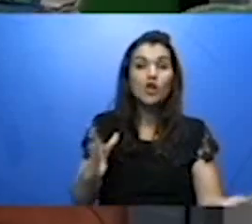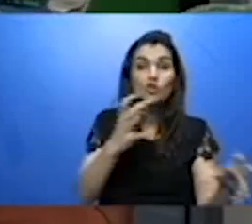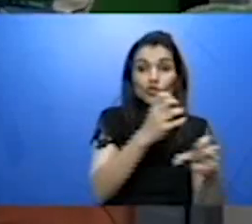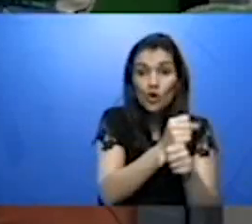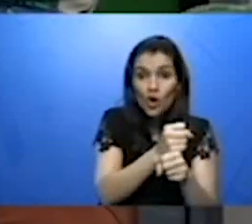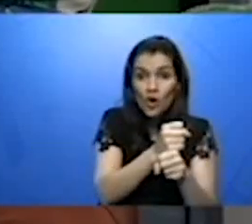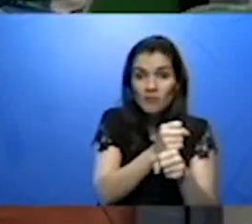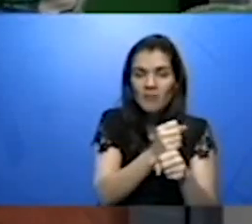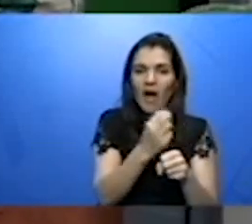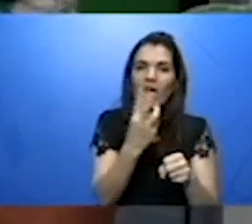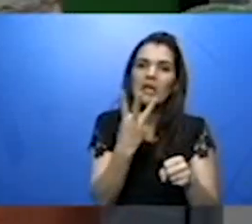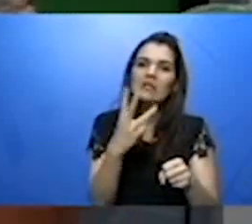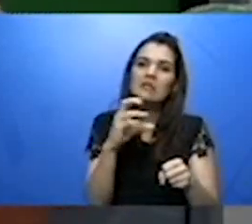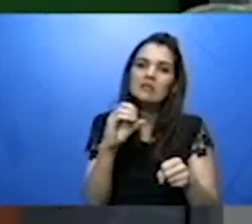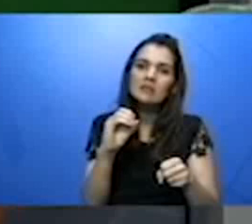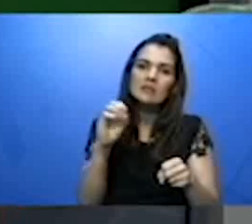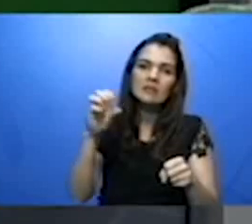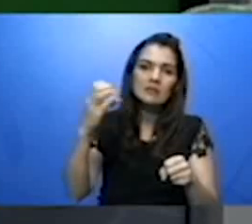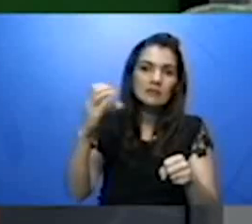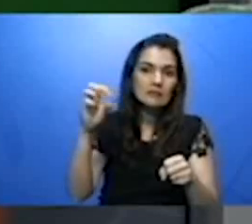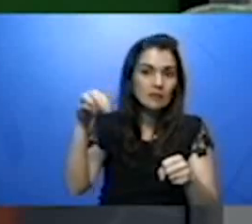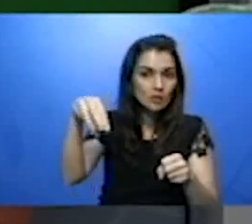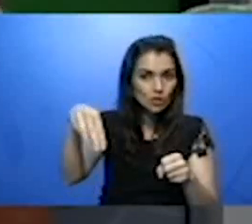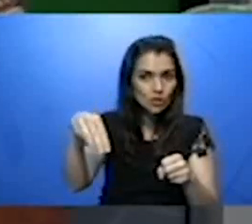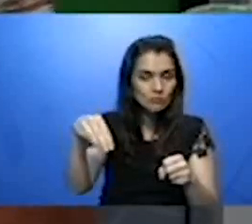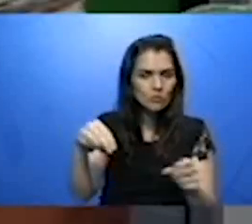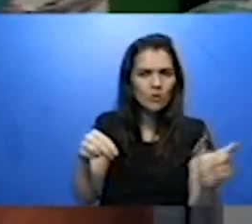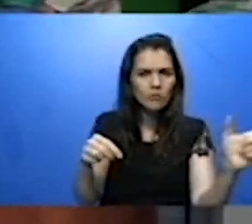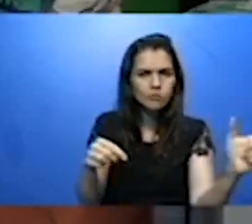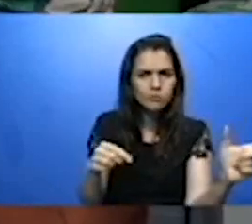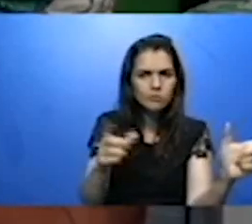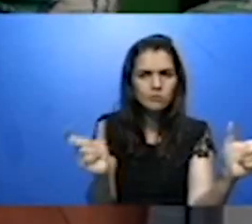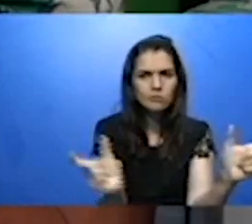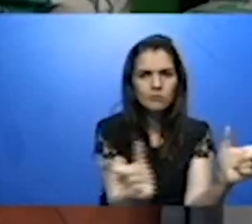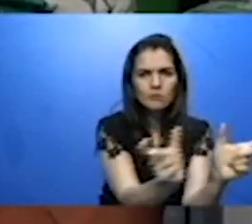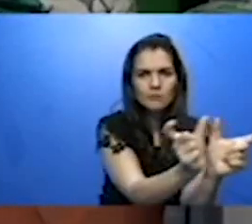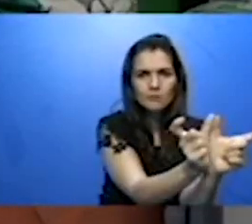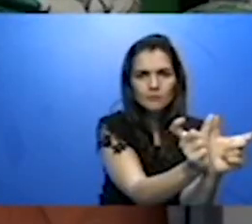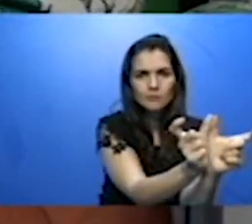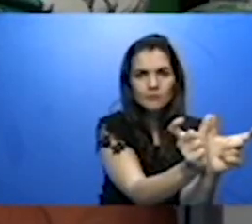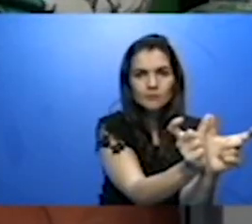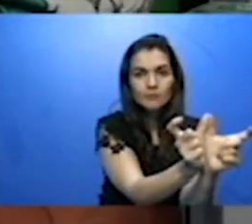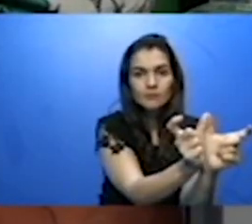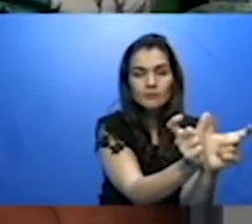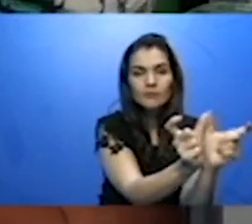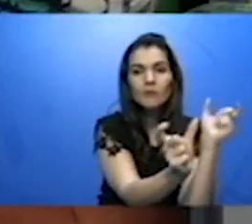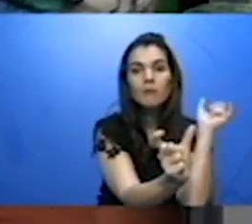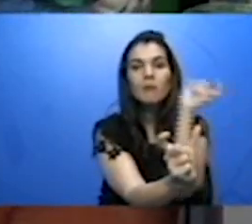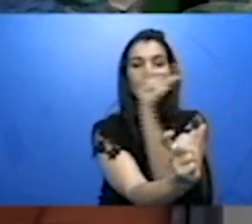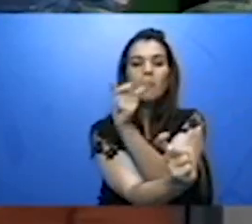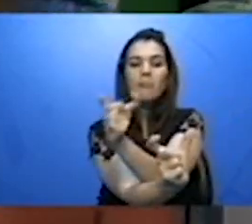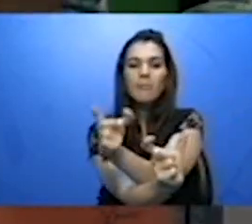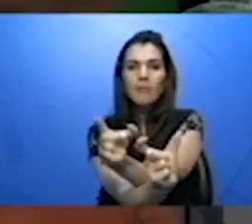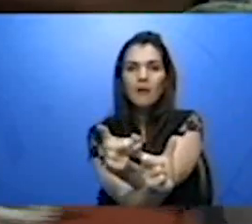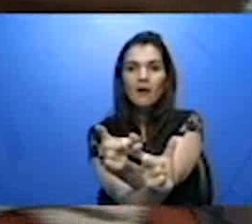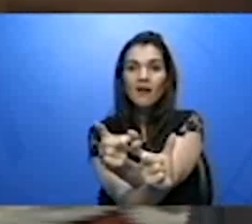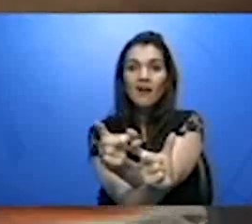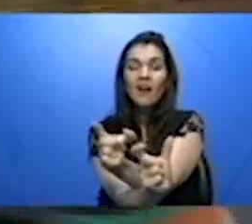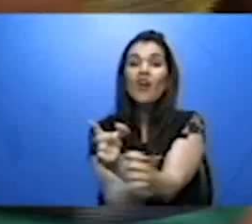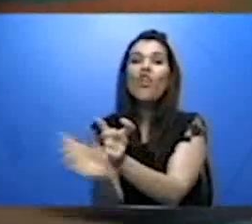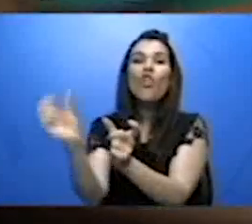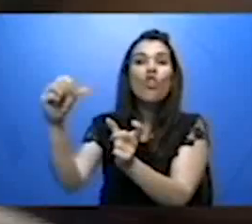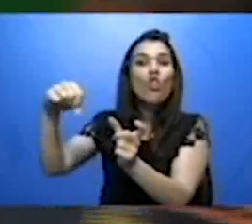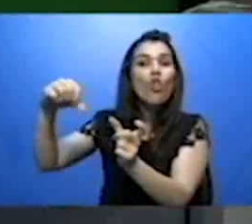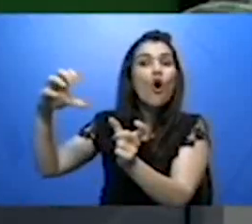vez a régua mais 30 cm olha 30 mais 30 60 e mais 30 90